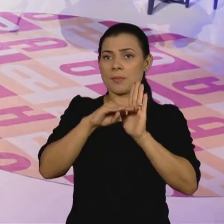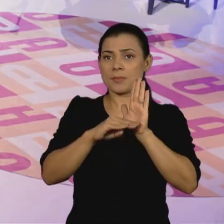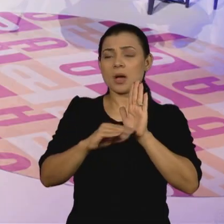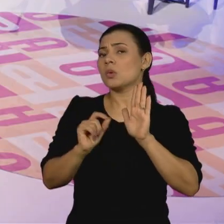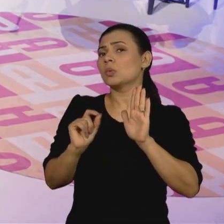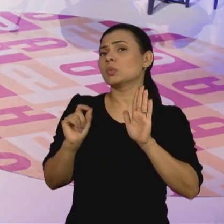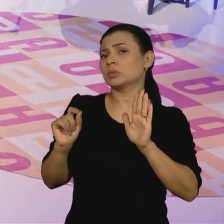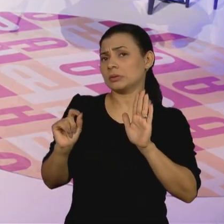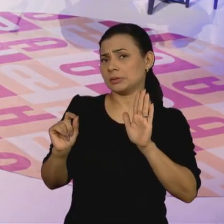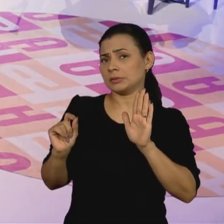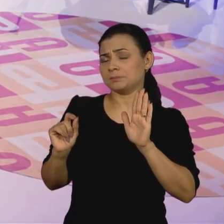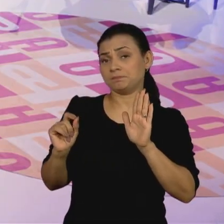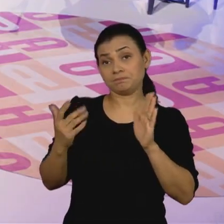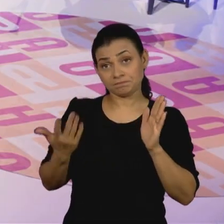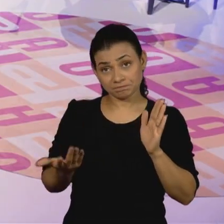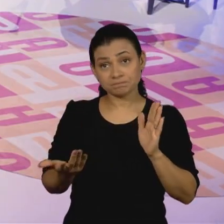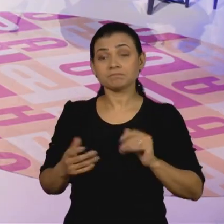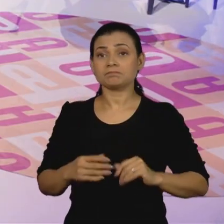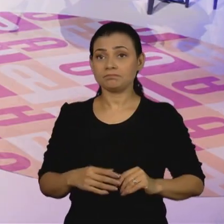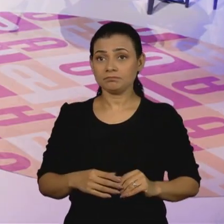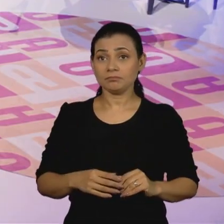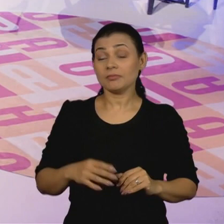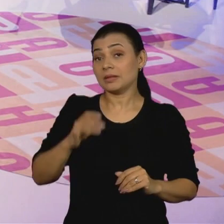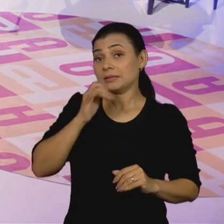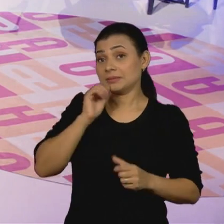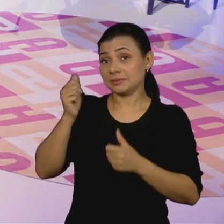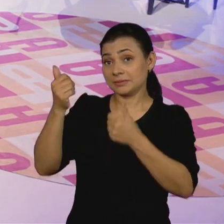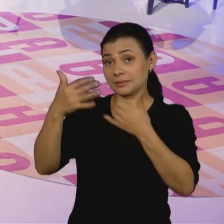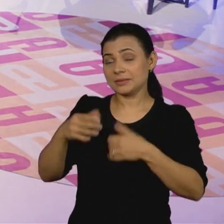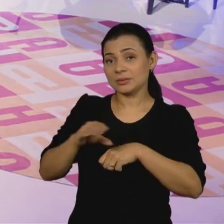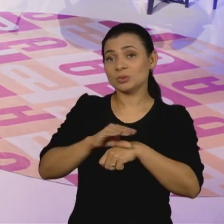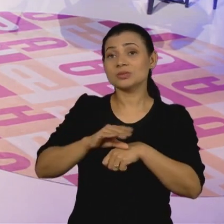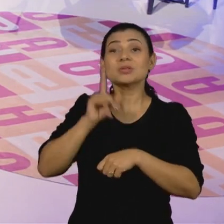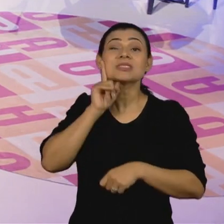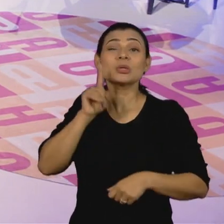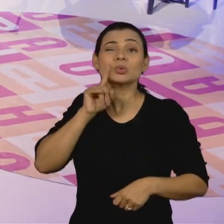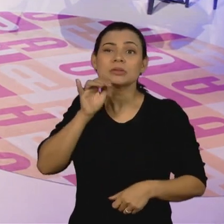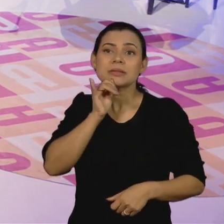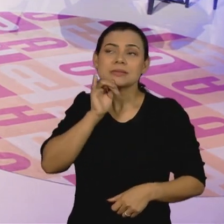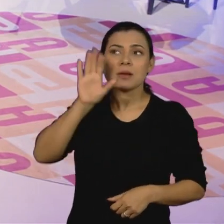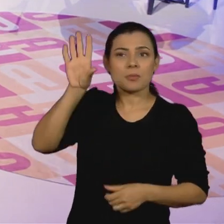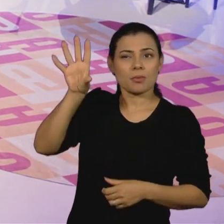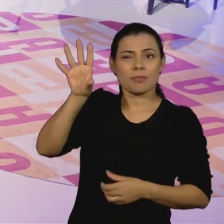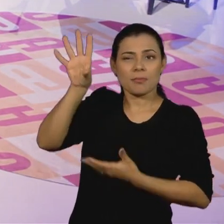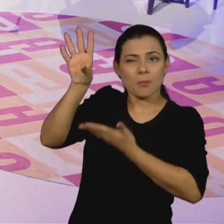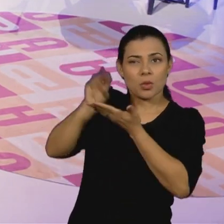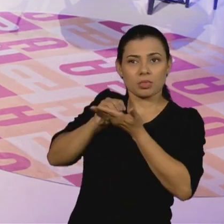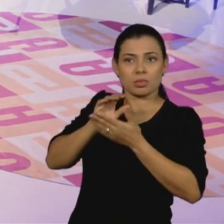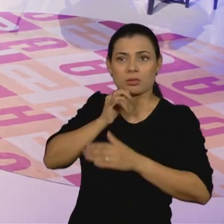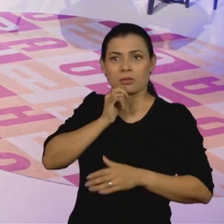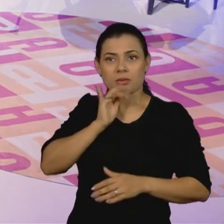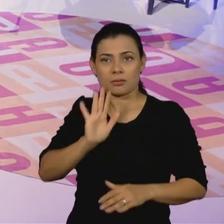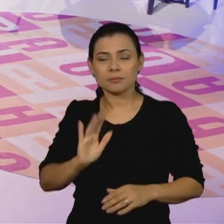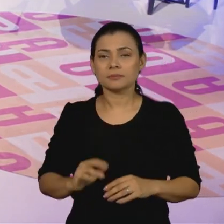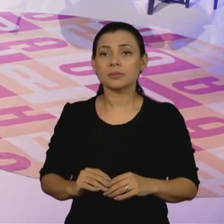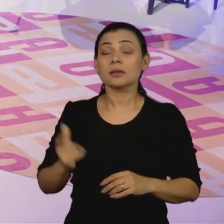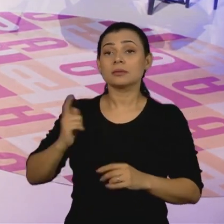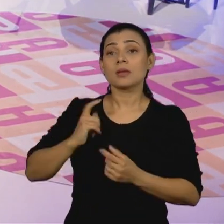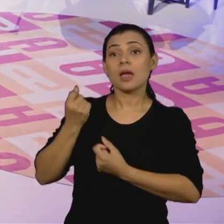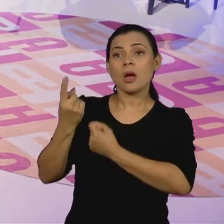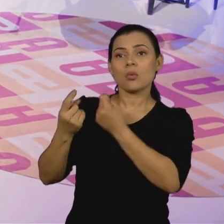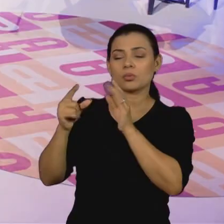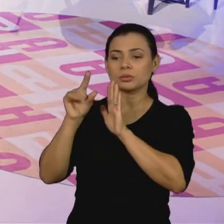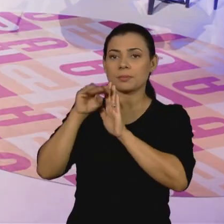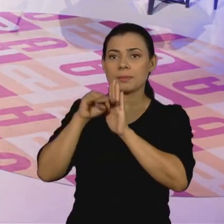moderno? O que elas representam, né? Vamos pegar a Constituição americana. Ela tem lá alguns poucos